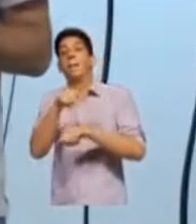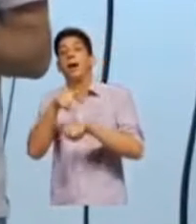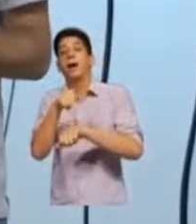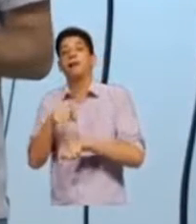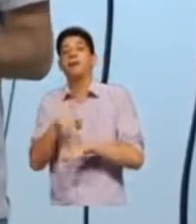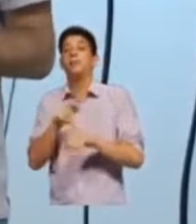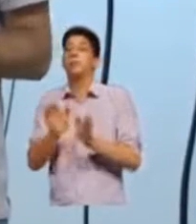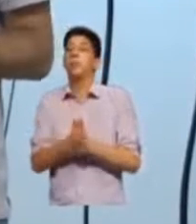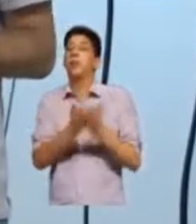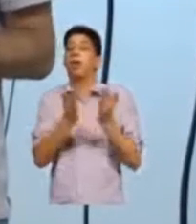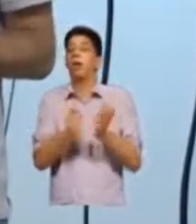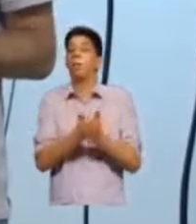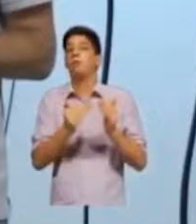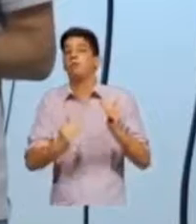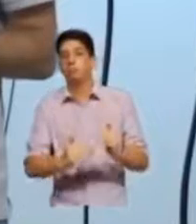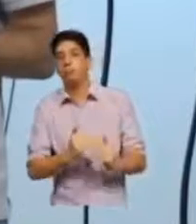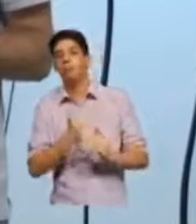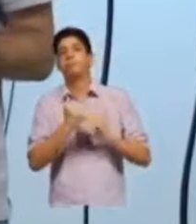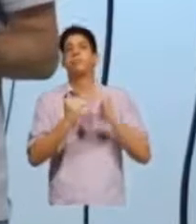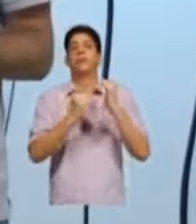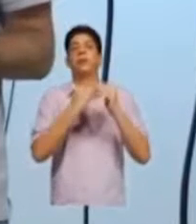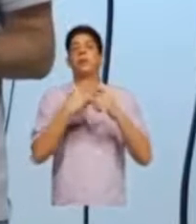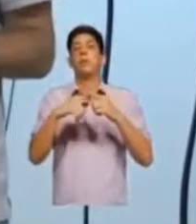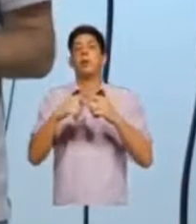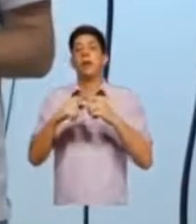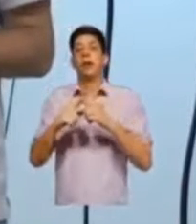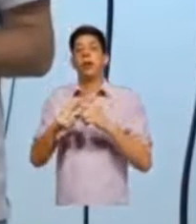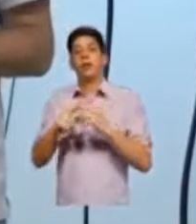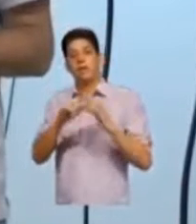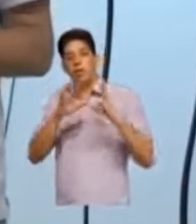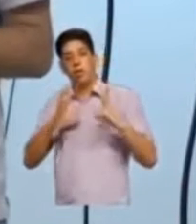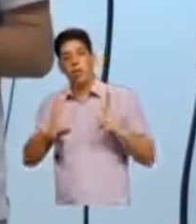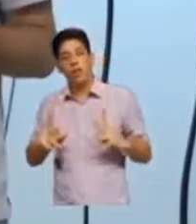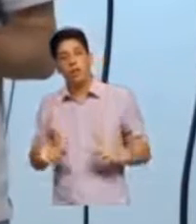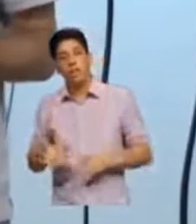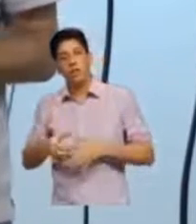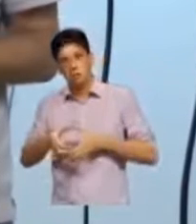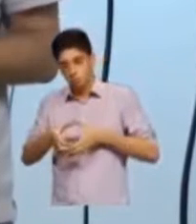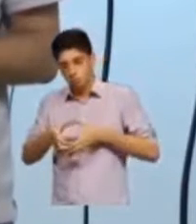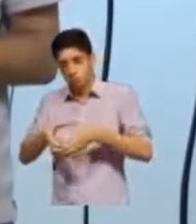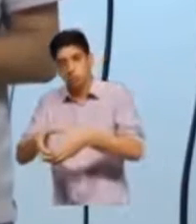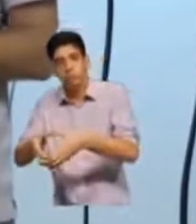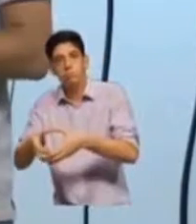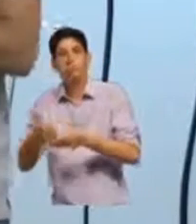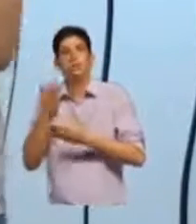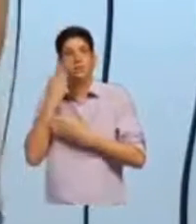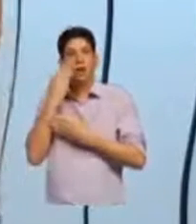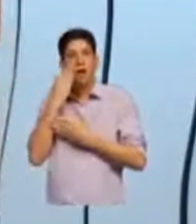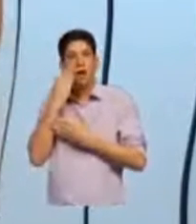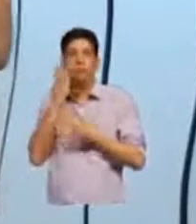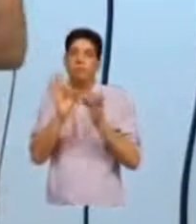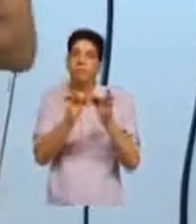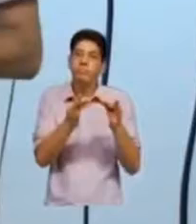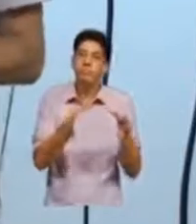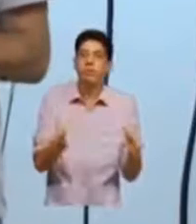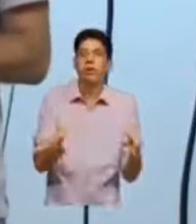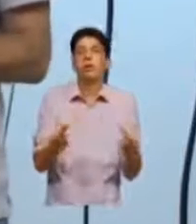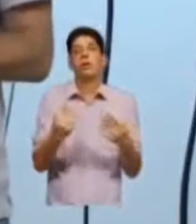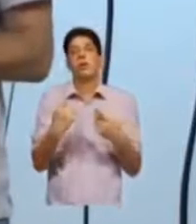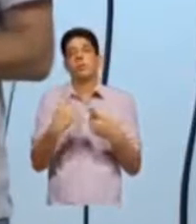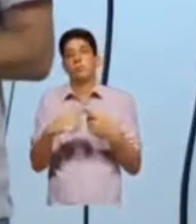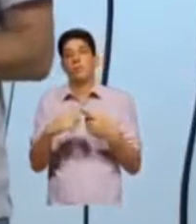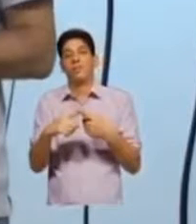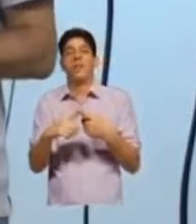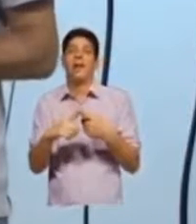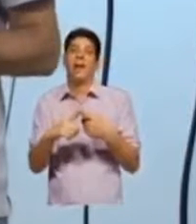as condições de saneamento básico elas não são adequadas e são bem precárias, porque ela é transmitida através da pulga do